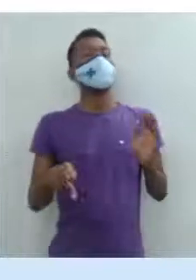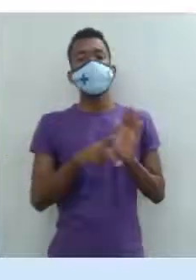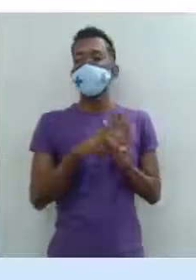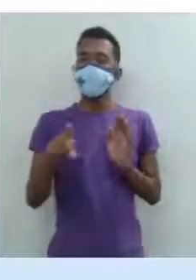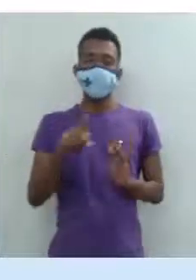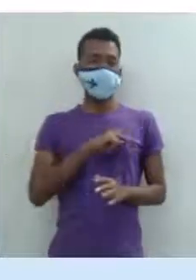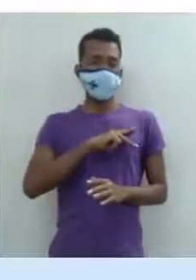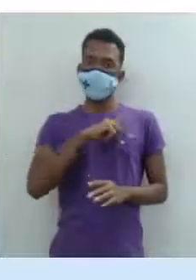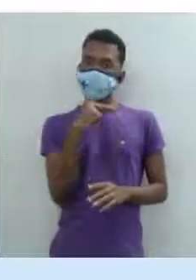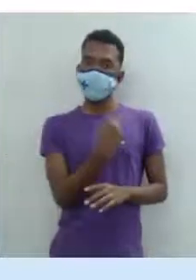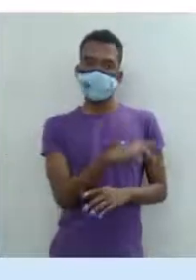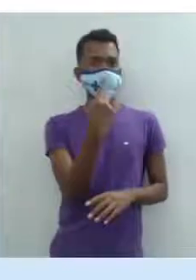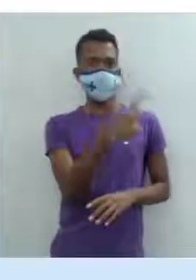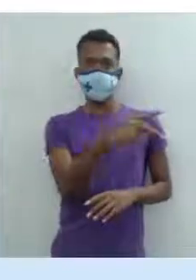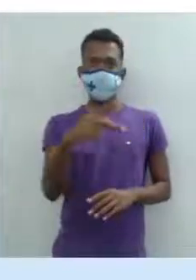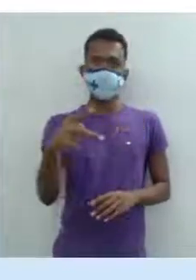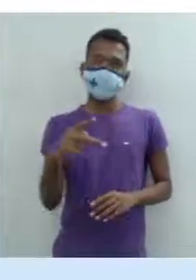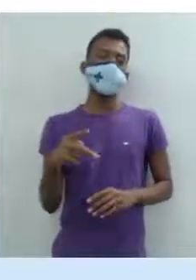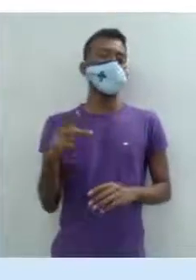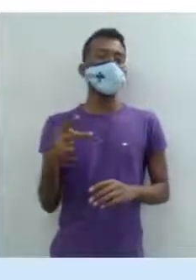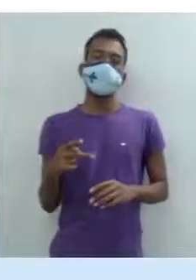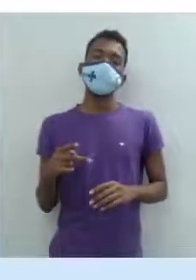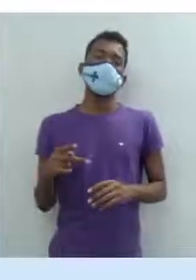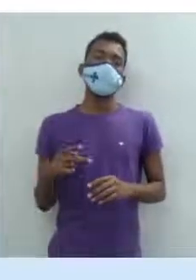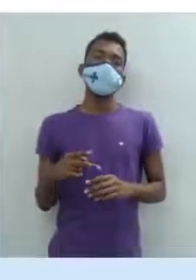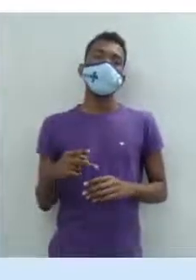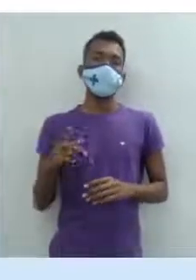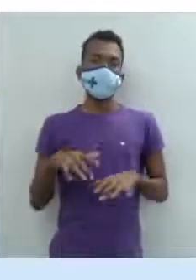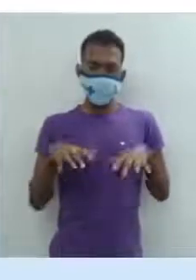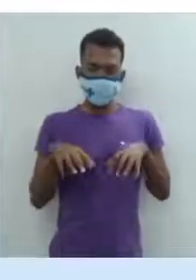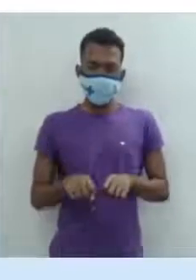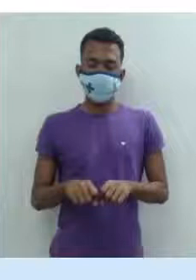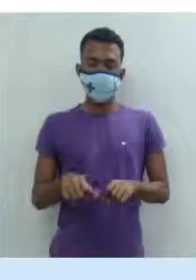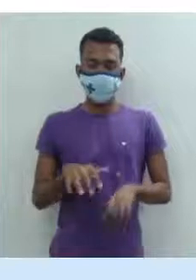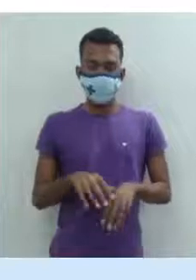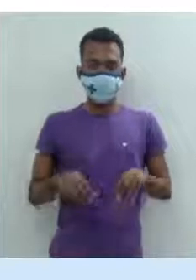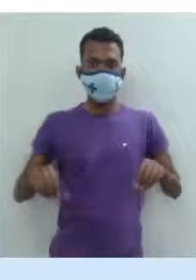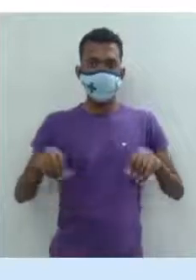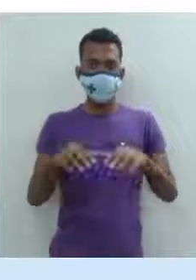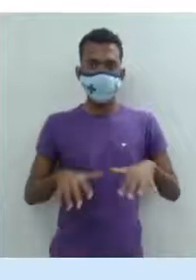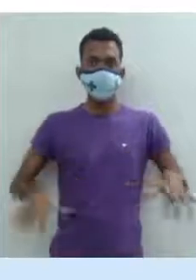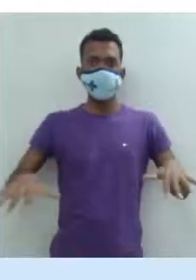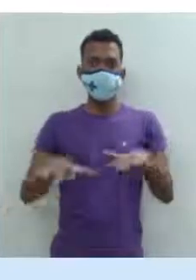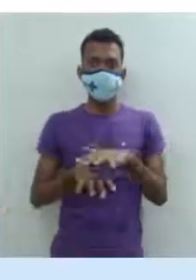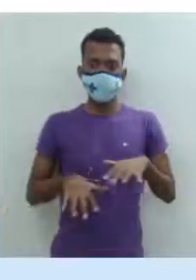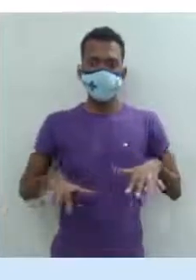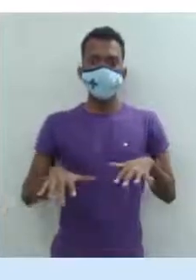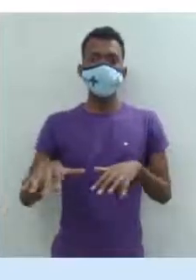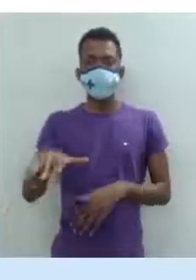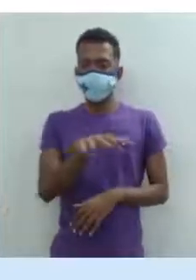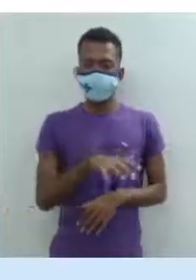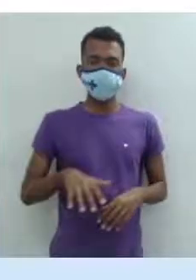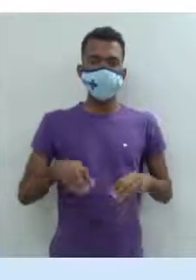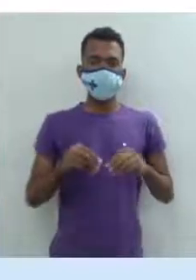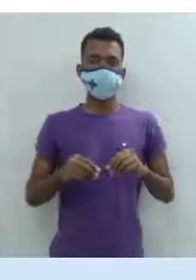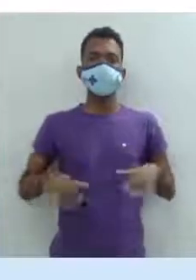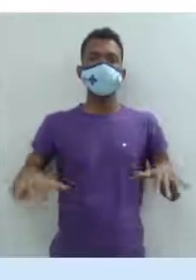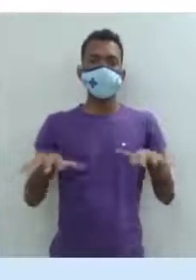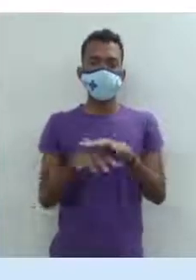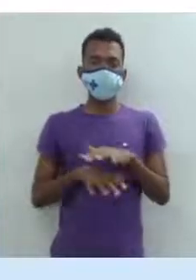pertencem, né, em outras palavras, a posse da terra, a terra, né,